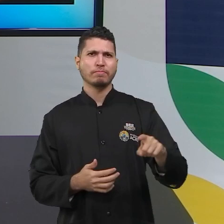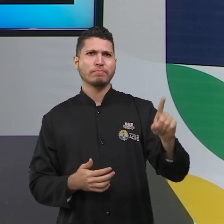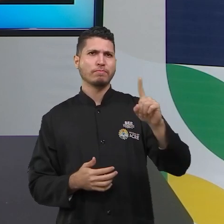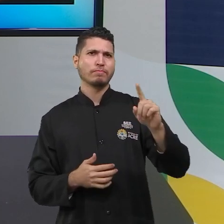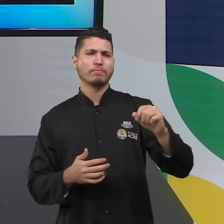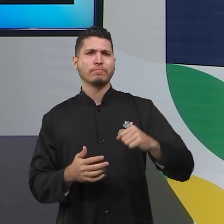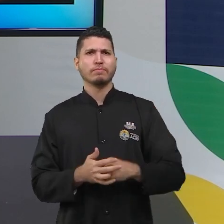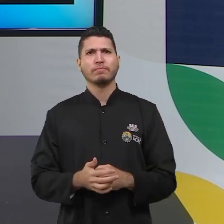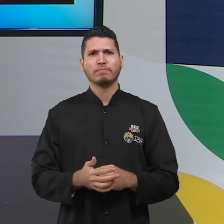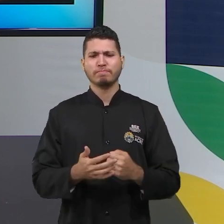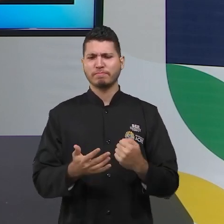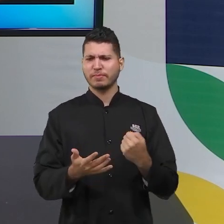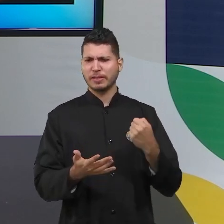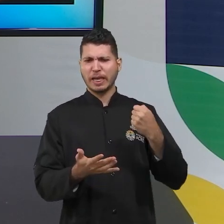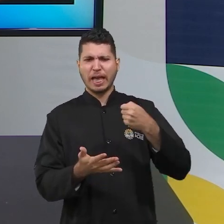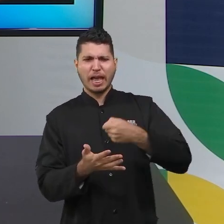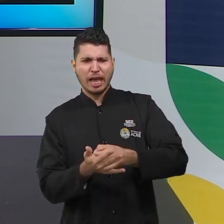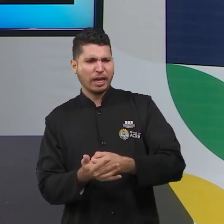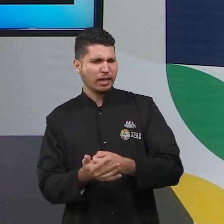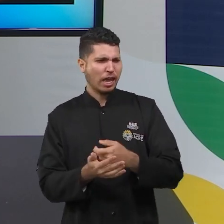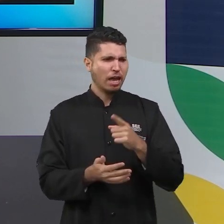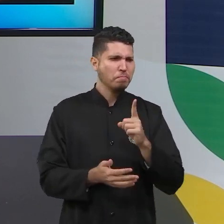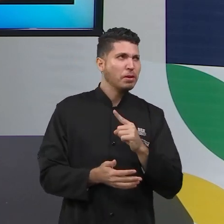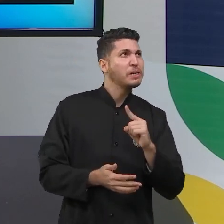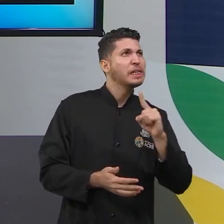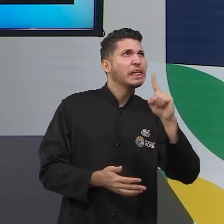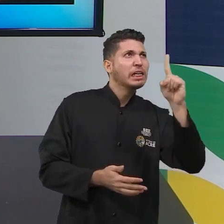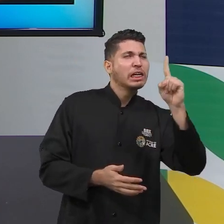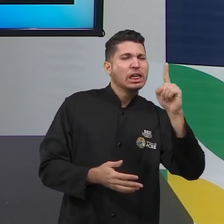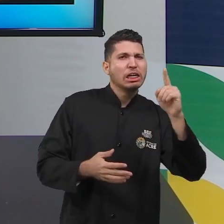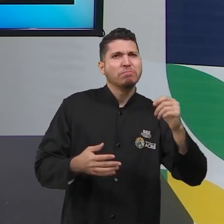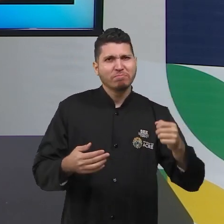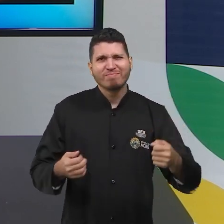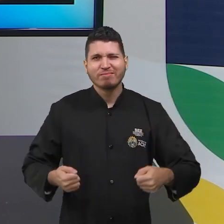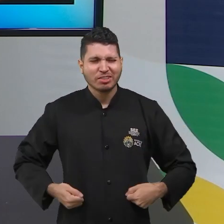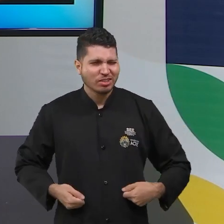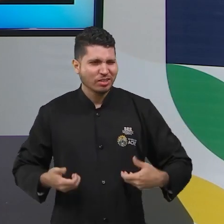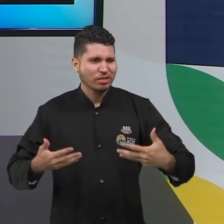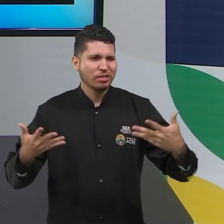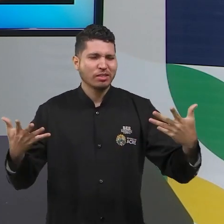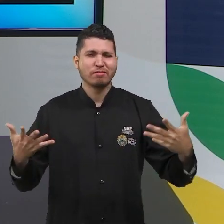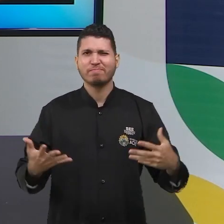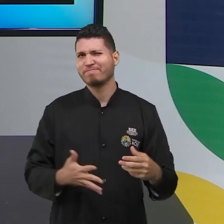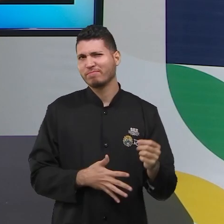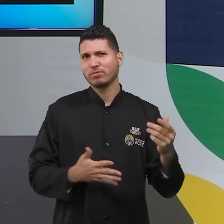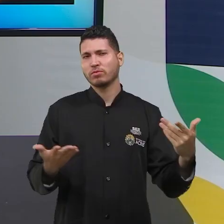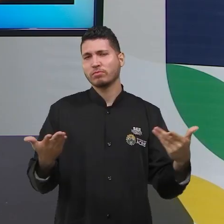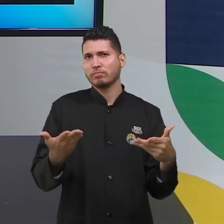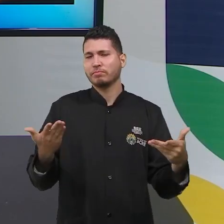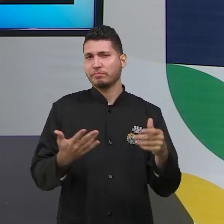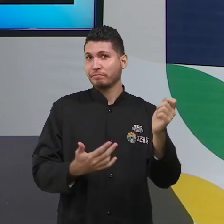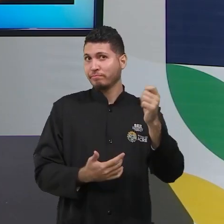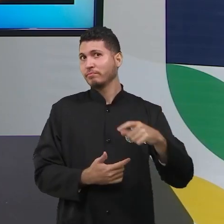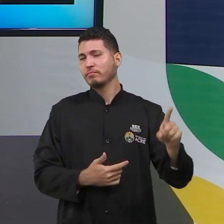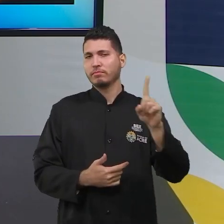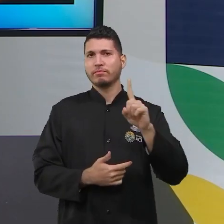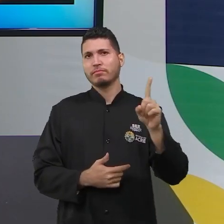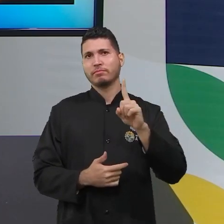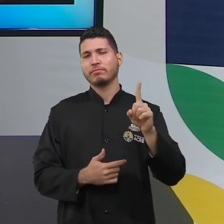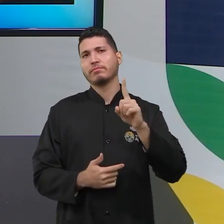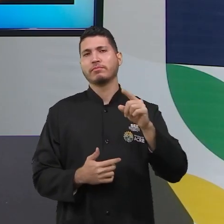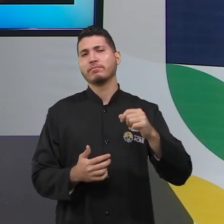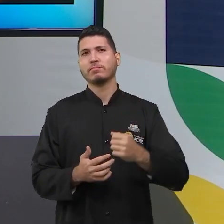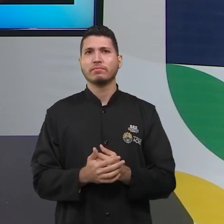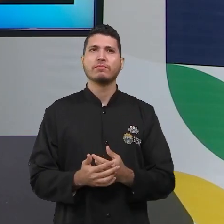condição financeira ou até de um tempo maior para poder ter conhecimento de obras